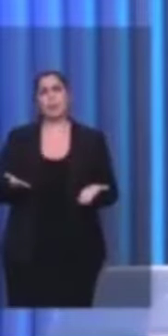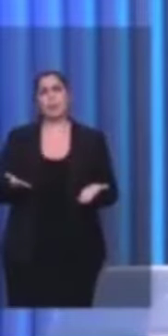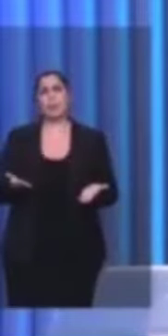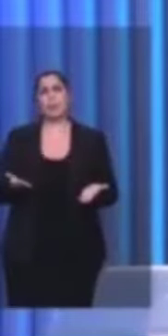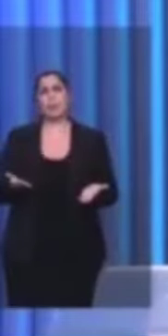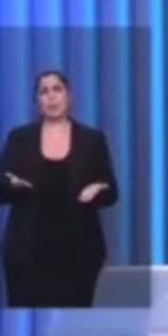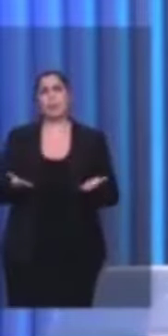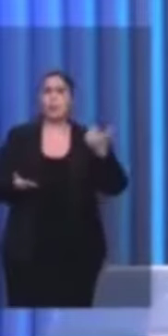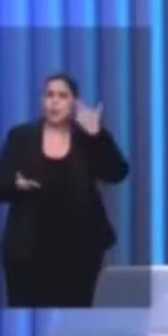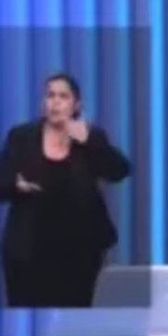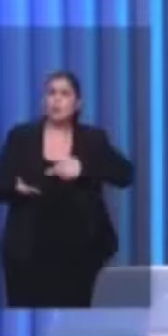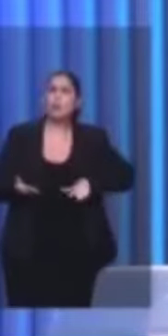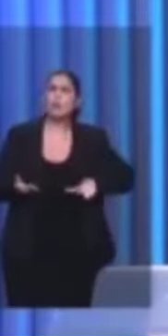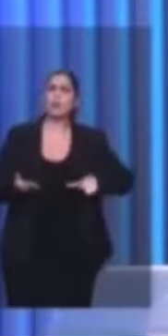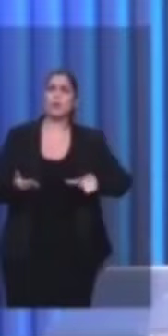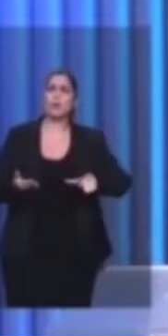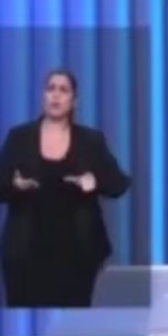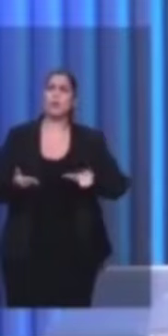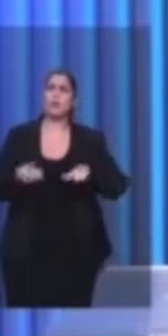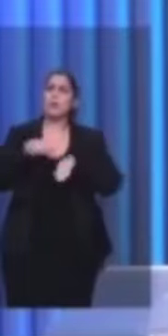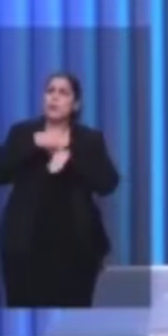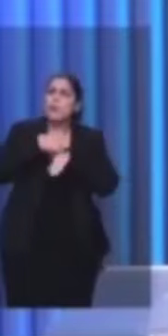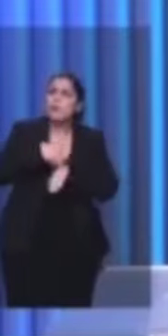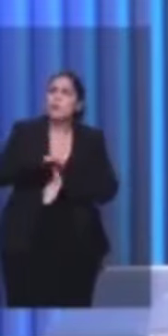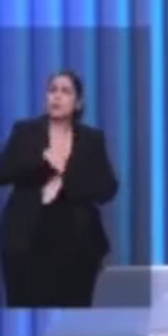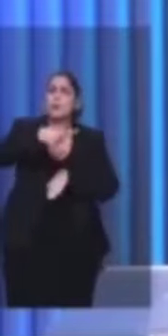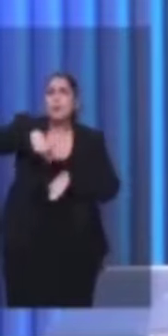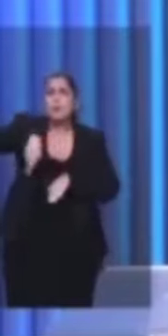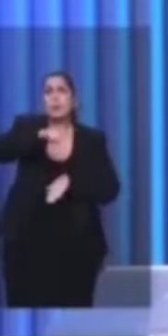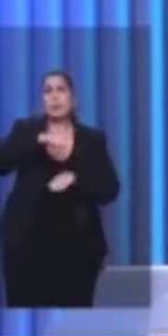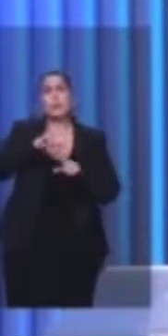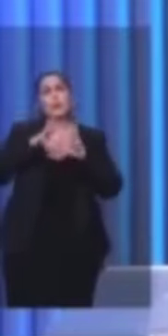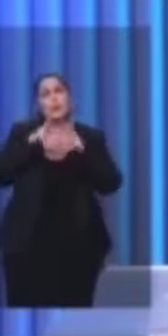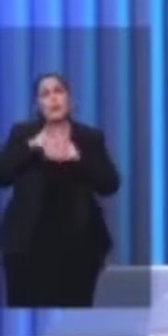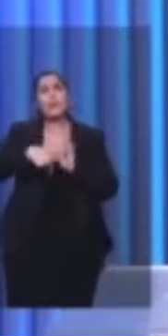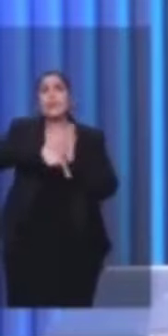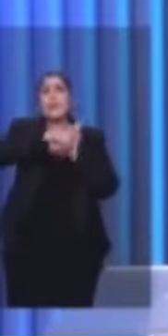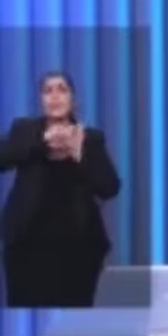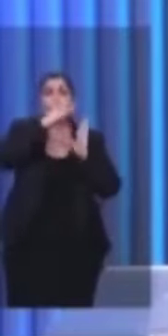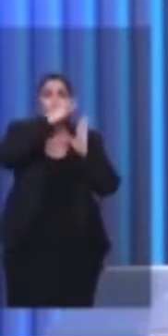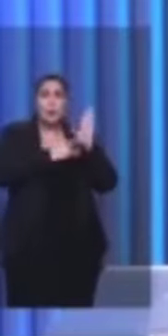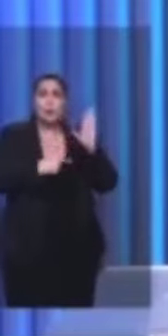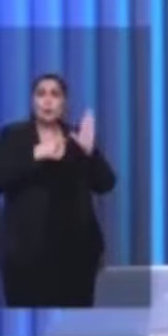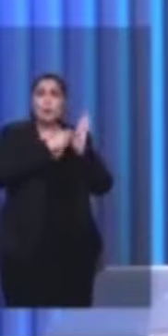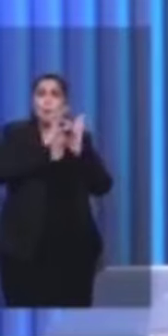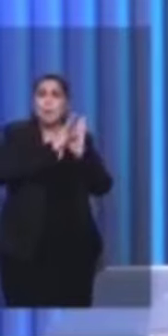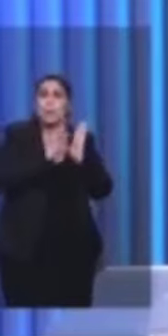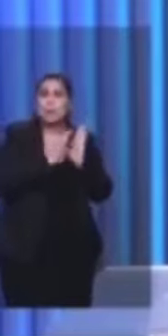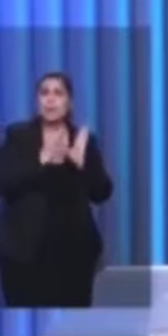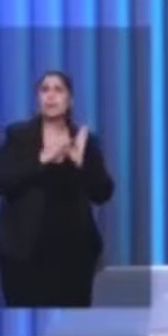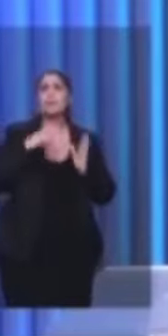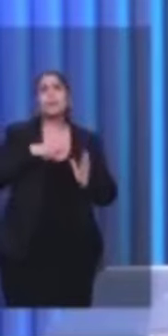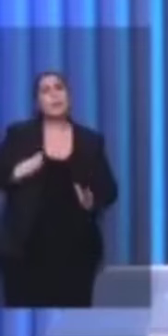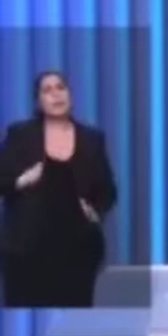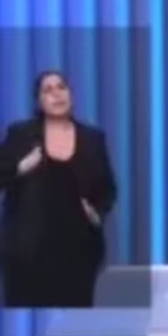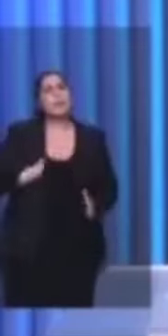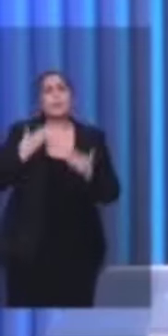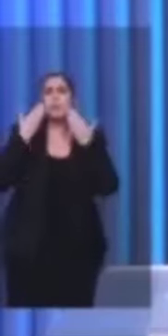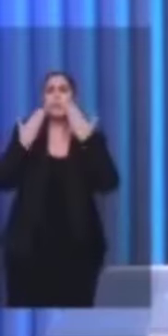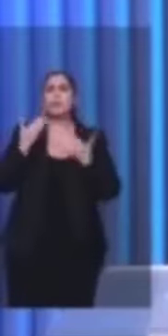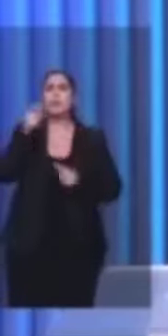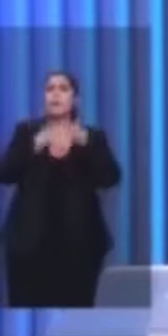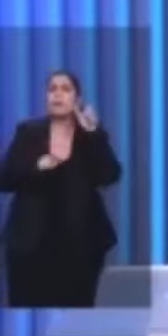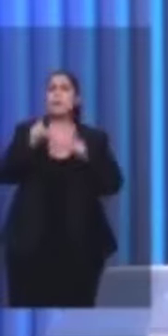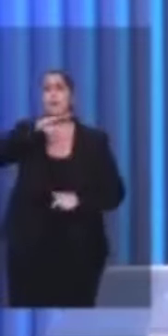mais uma vez, eu vou lembrar que os senhores todos assinaram documentos para estarem aqui diante do público brasileiro apenas